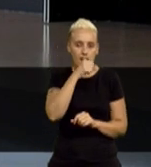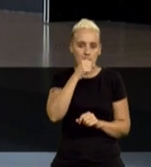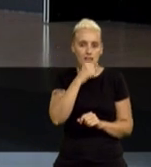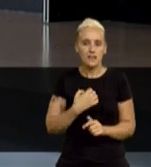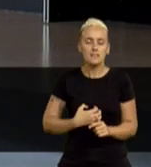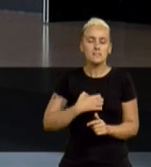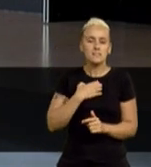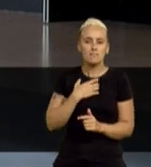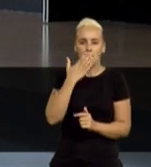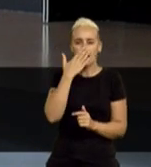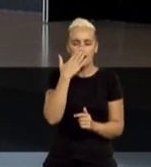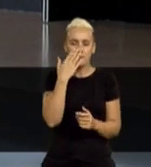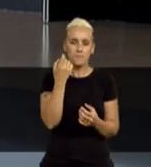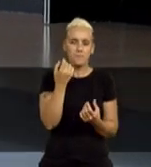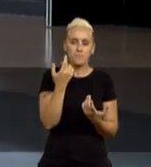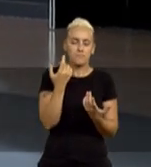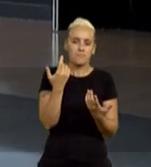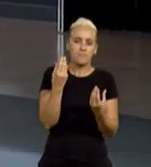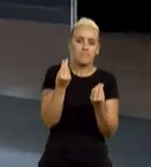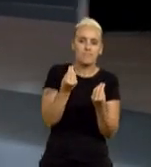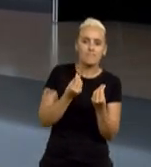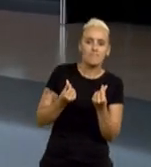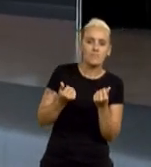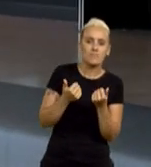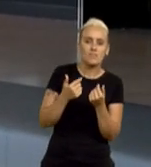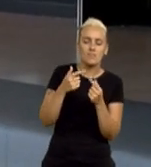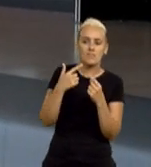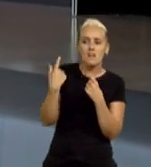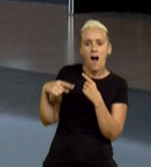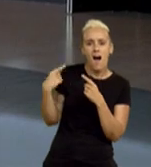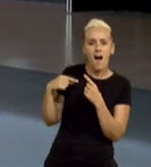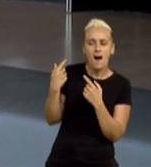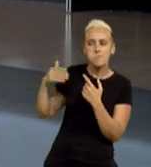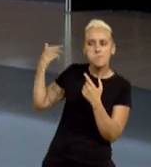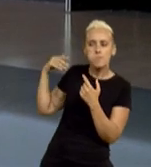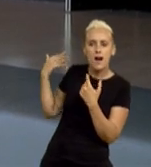que há uma coisa que está, tal como as outras, existe paralelamente.